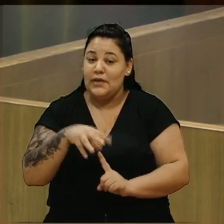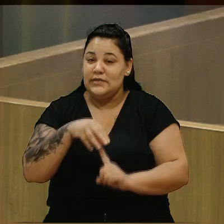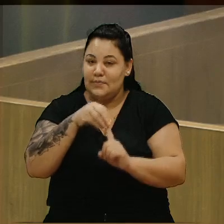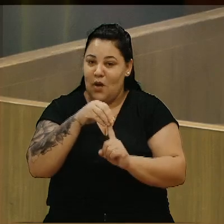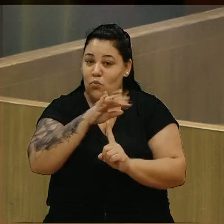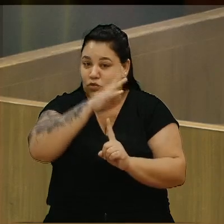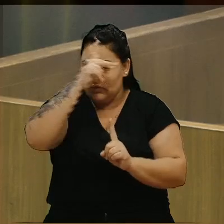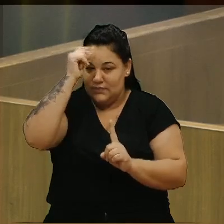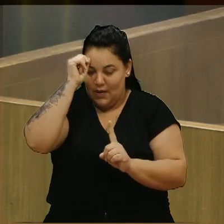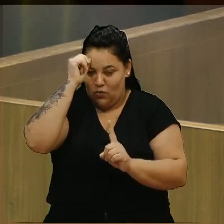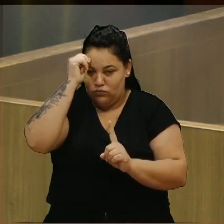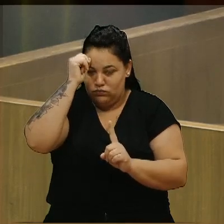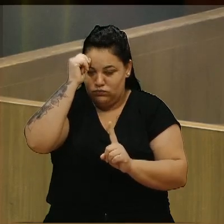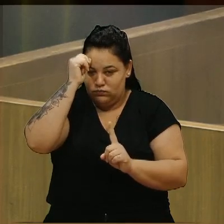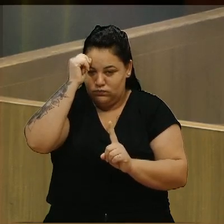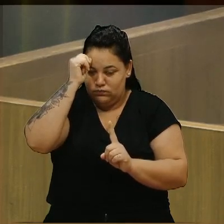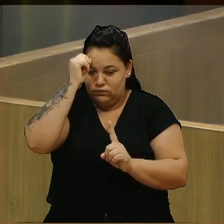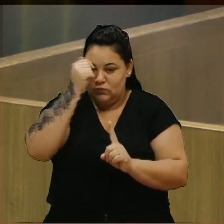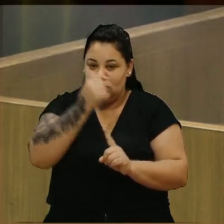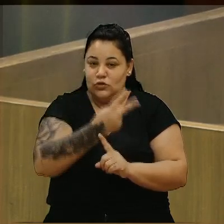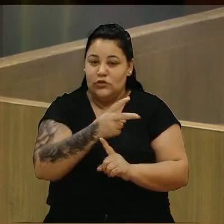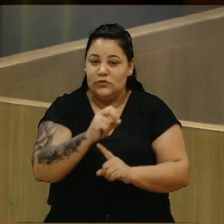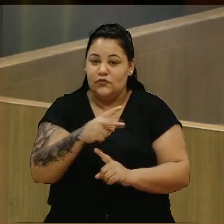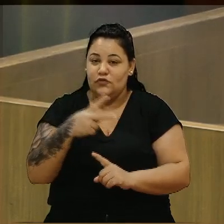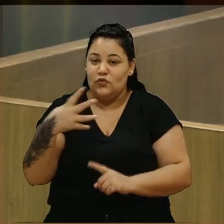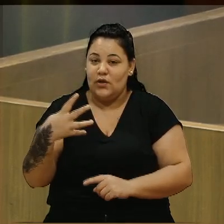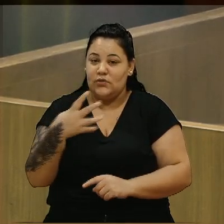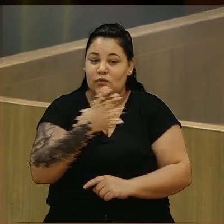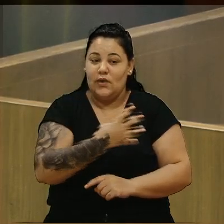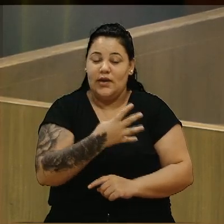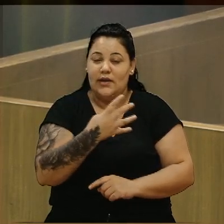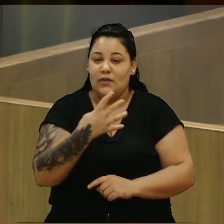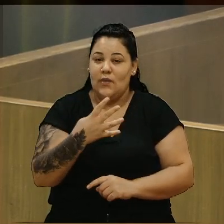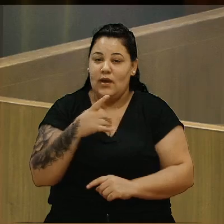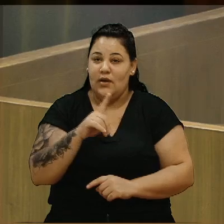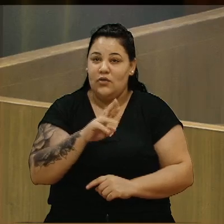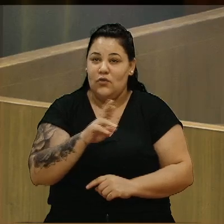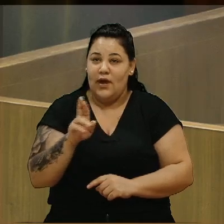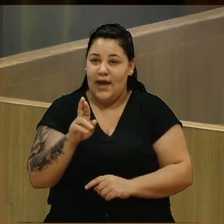2024 estava em R$ 44,67, resultando num montante de R$